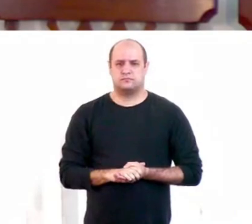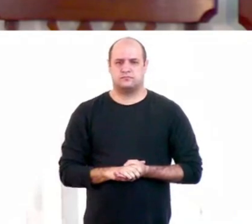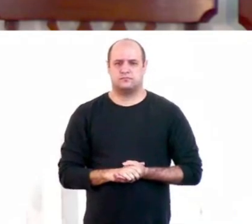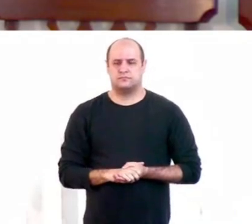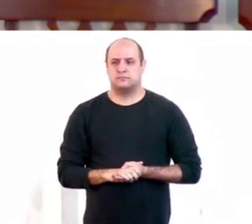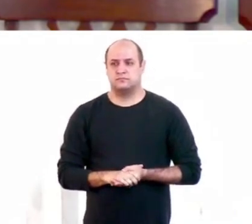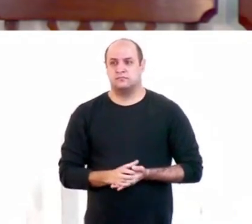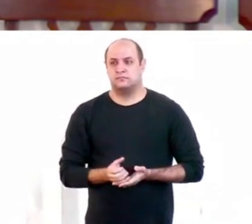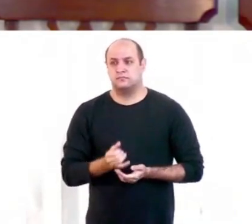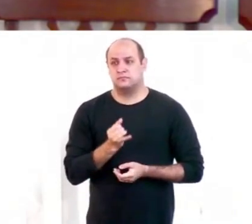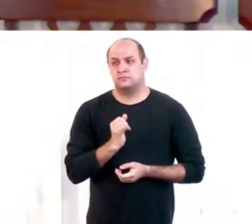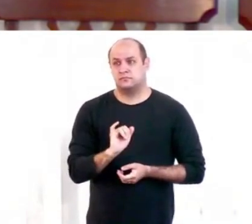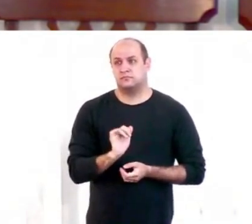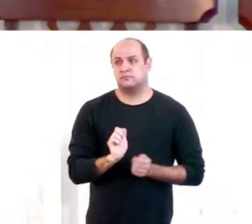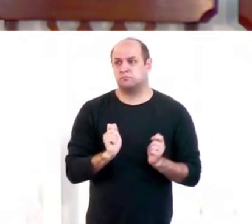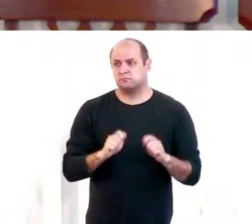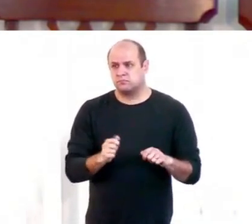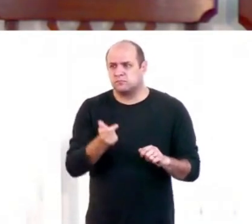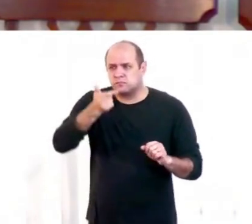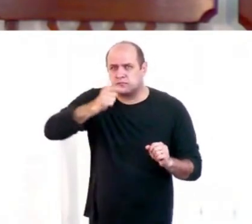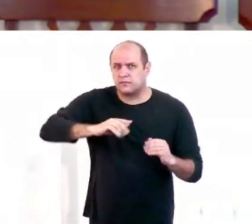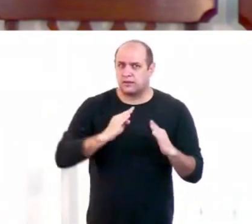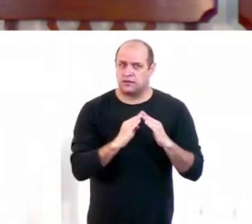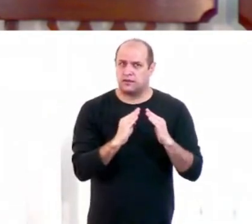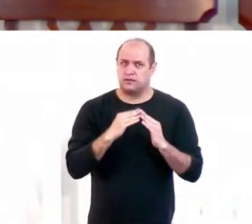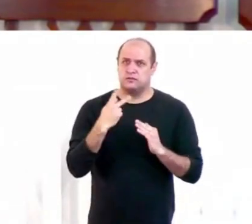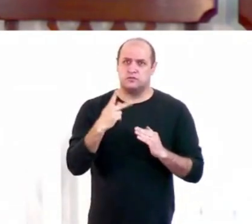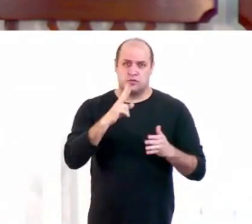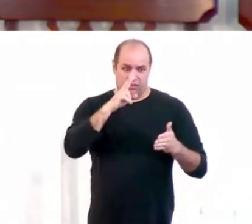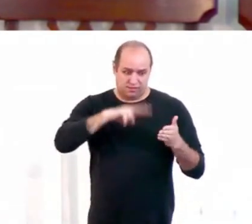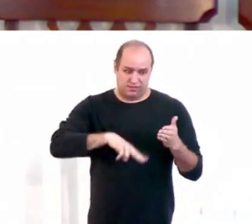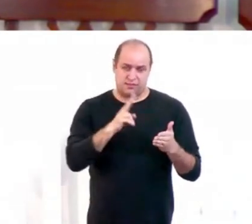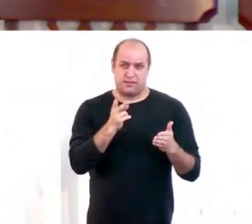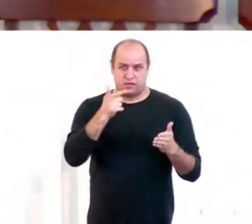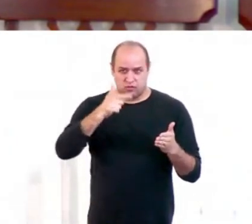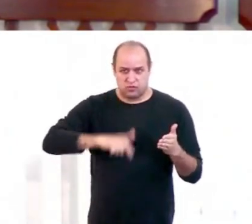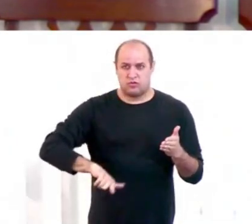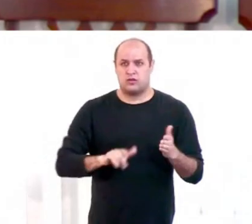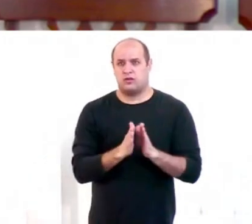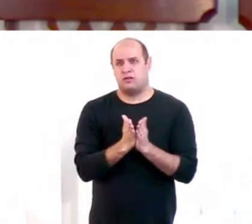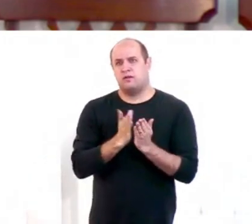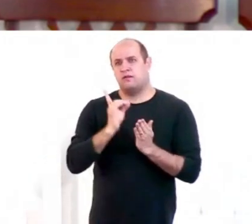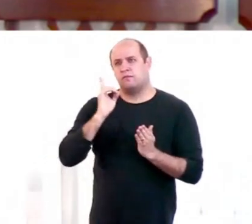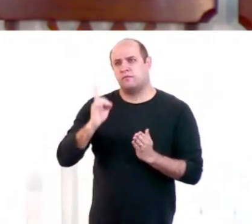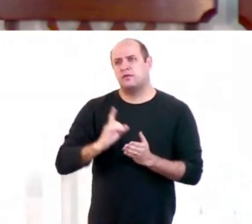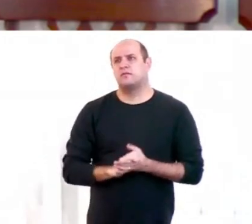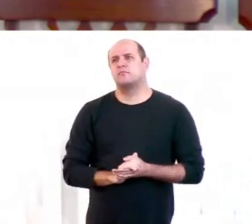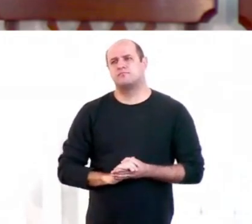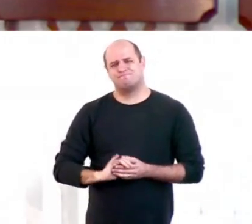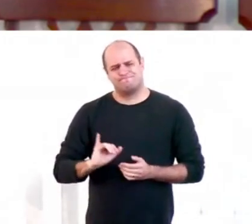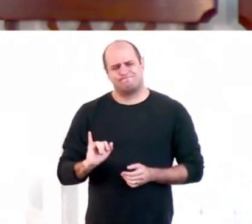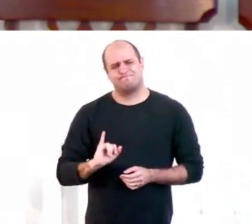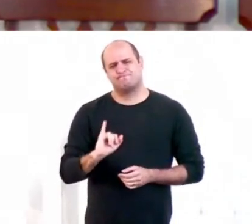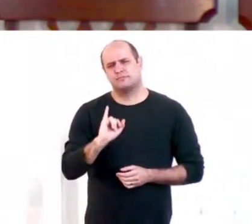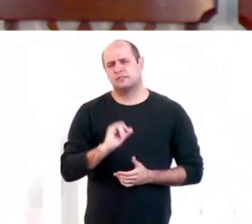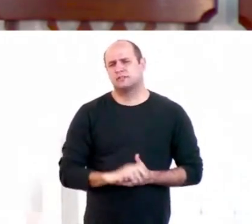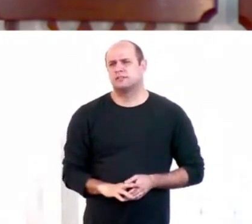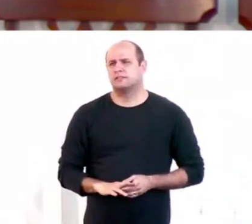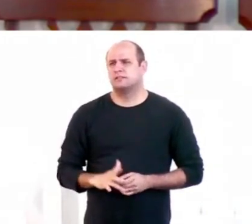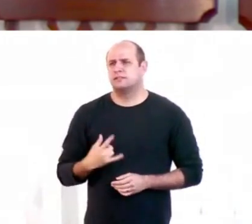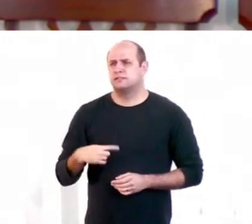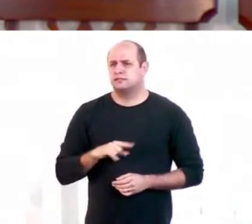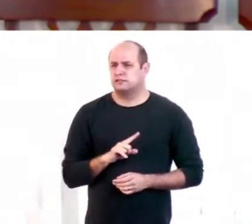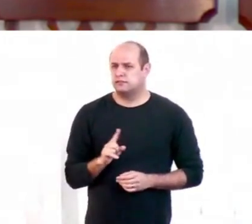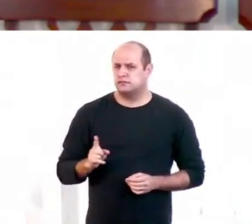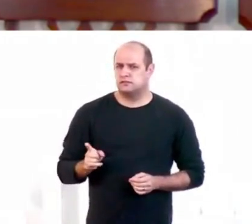casa novamente voltar seus olhos, sua atenção a esse texto. Aqui nós temos a excelência